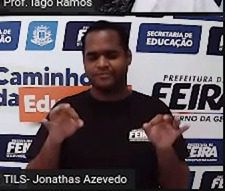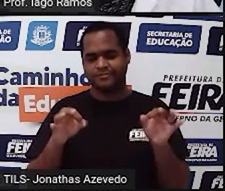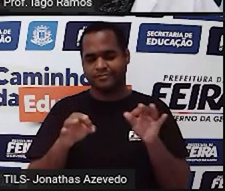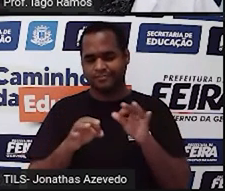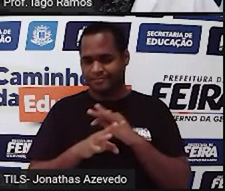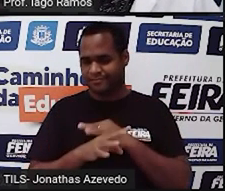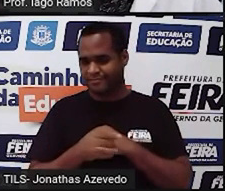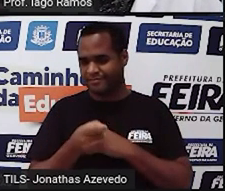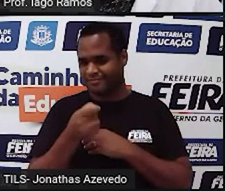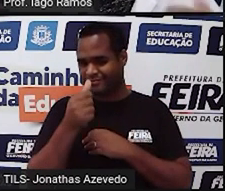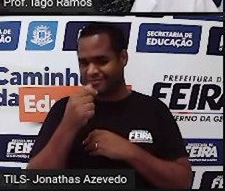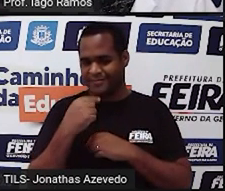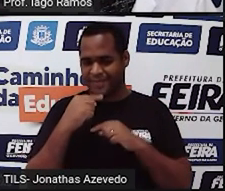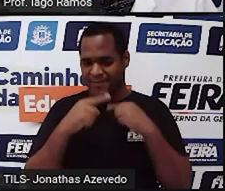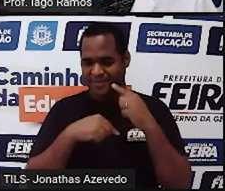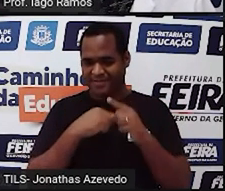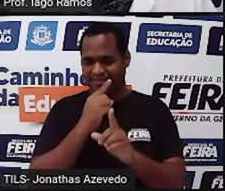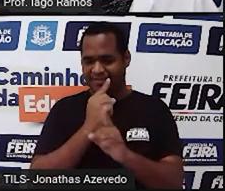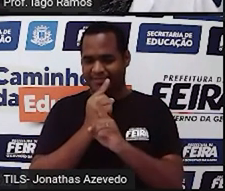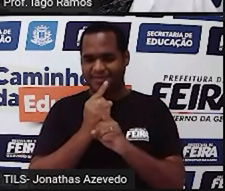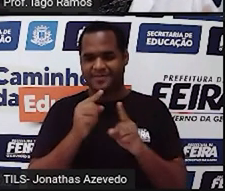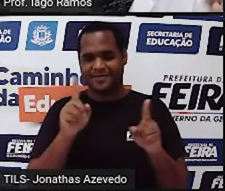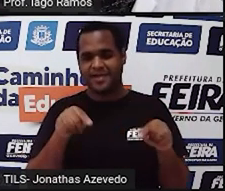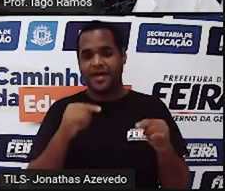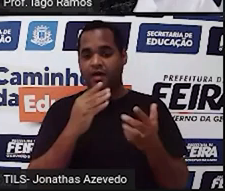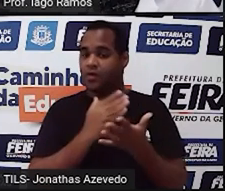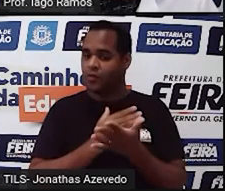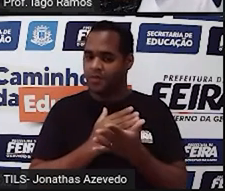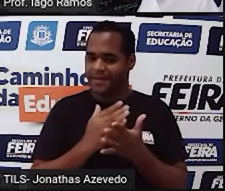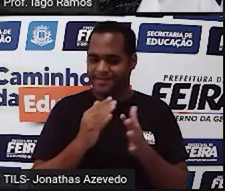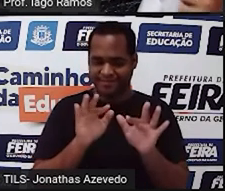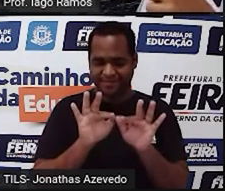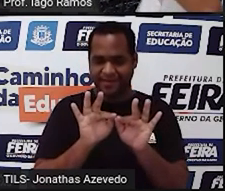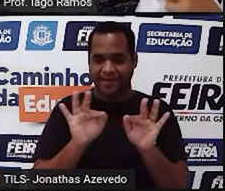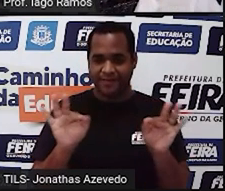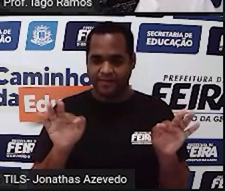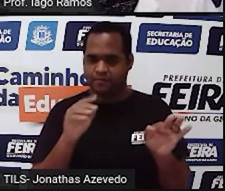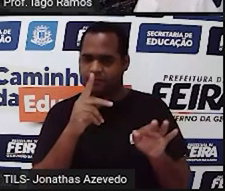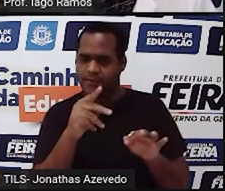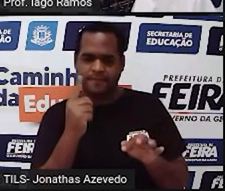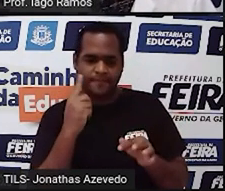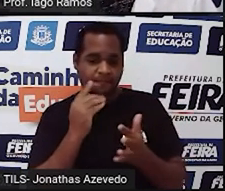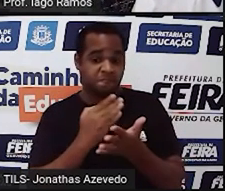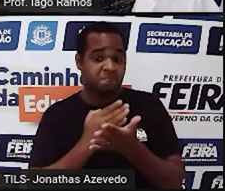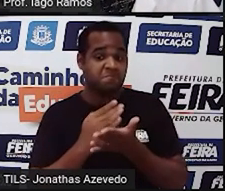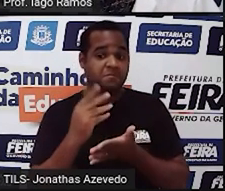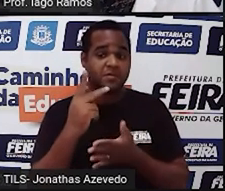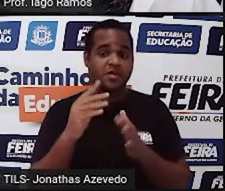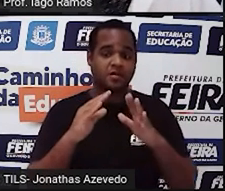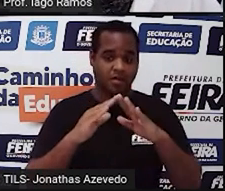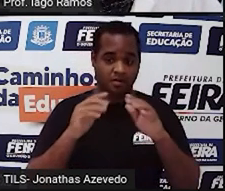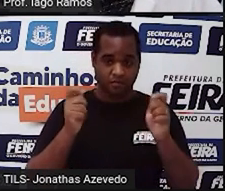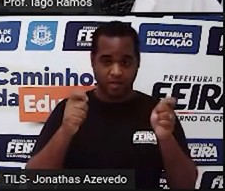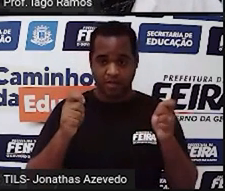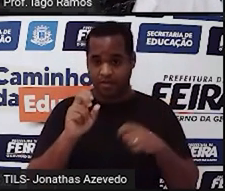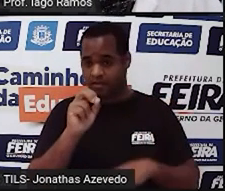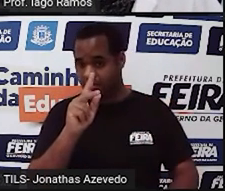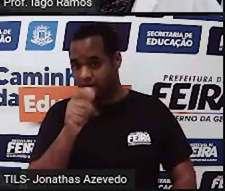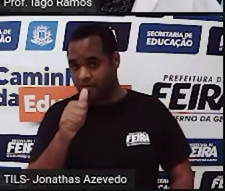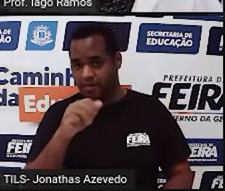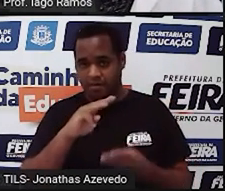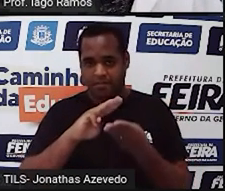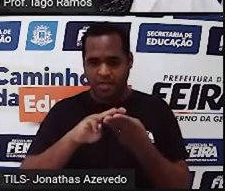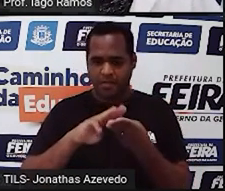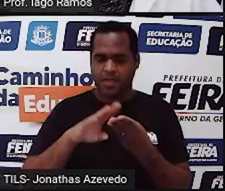desde já até a próxima eu começo a frase e você termina aí na sua casa beleza